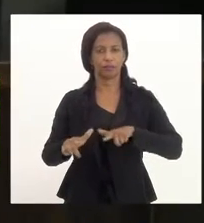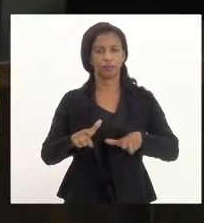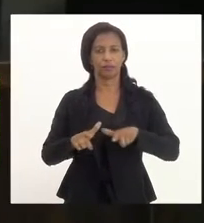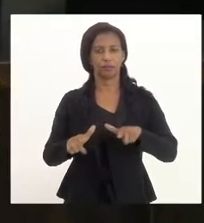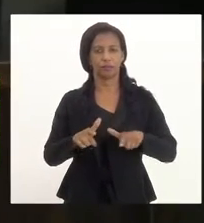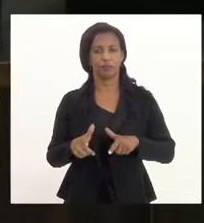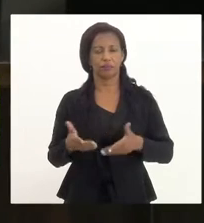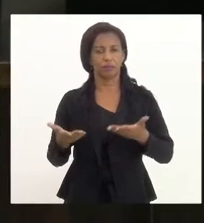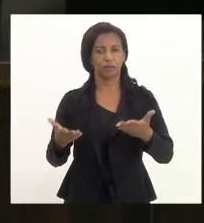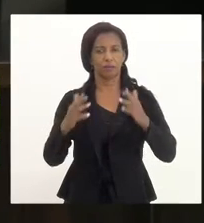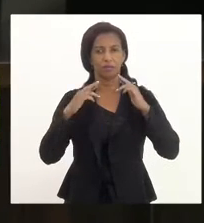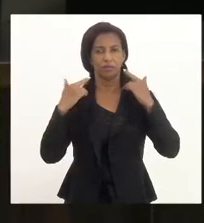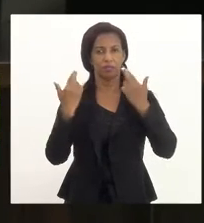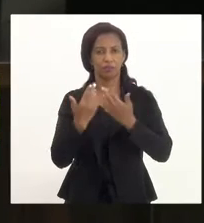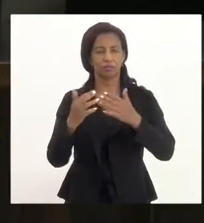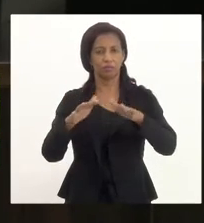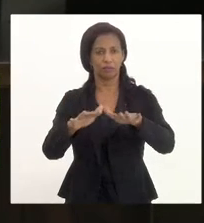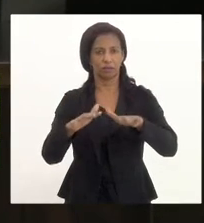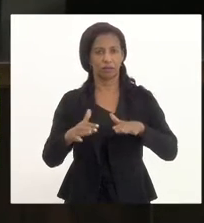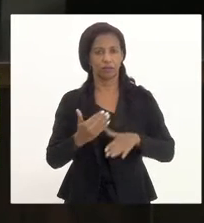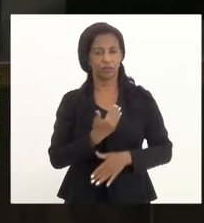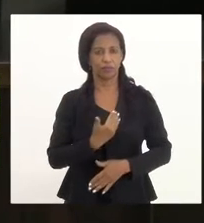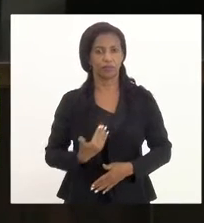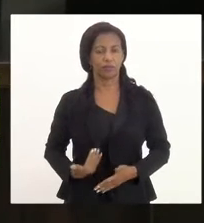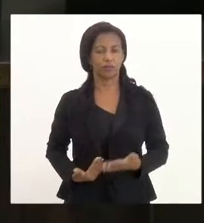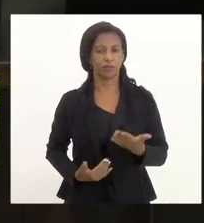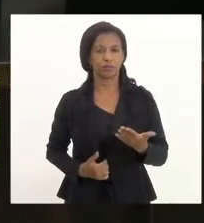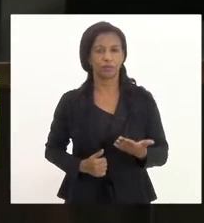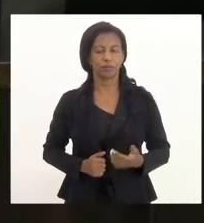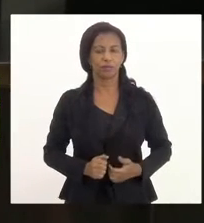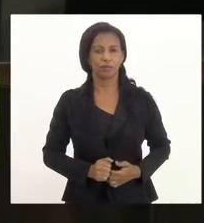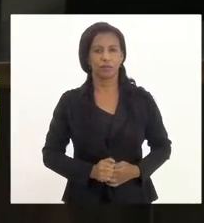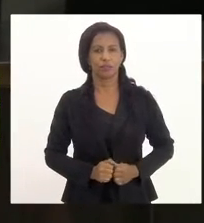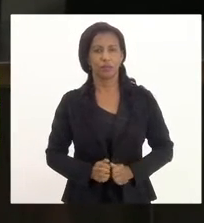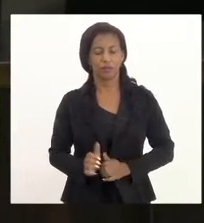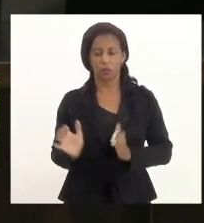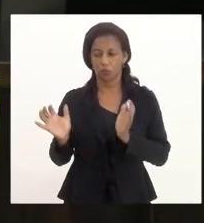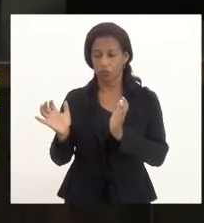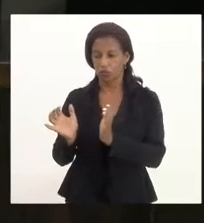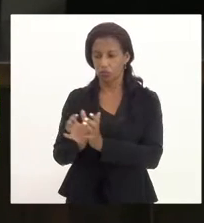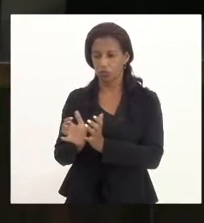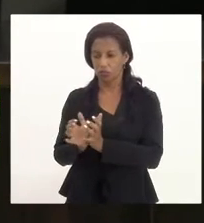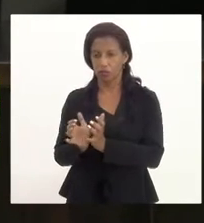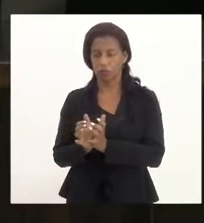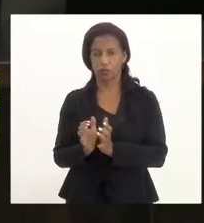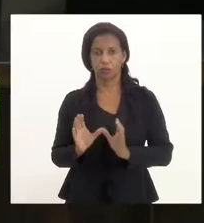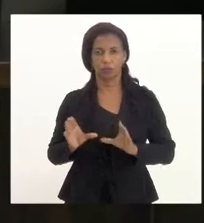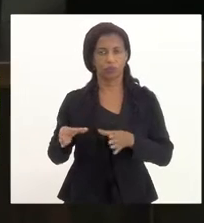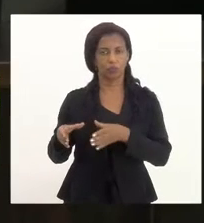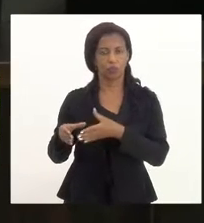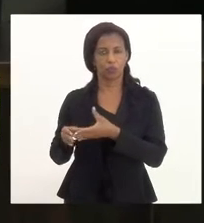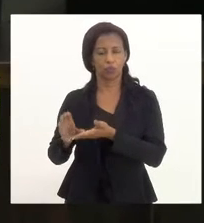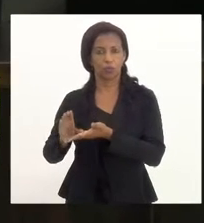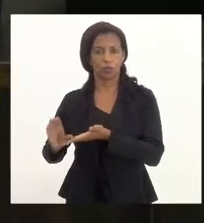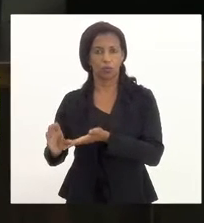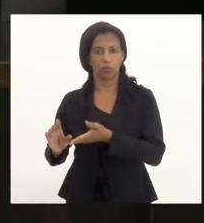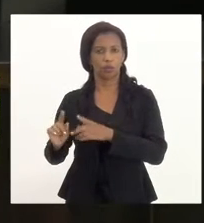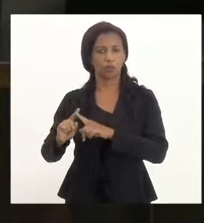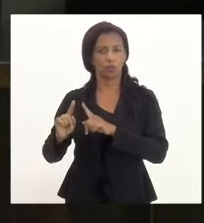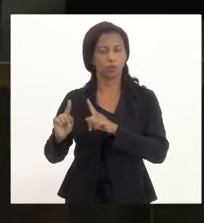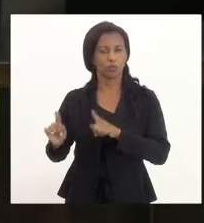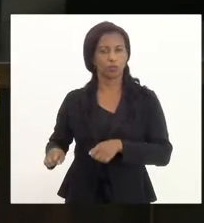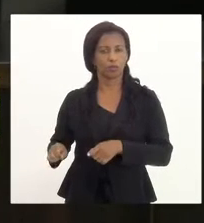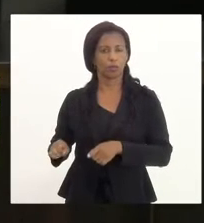da presente audiência pública em conjunto com a comissão de serviços